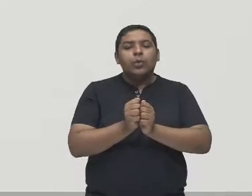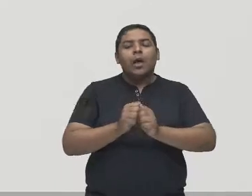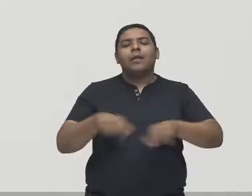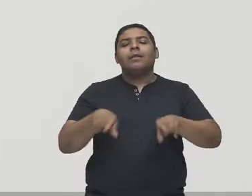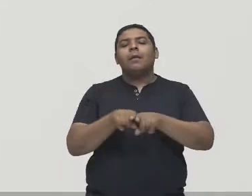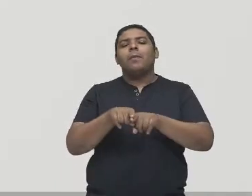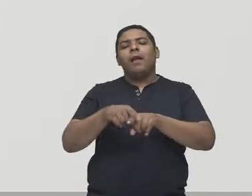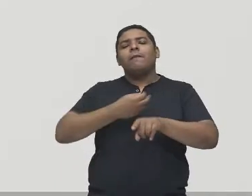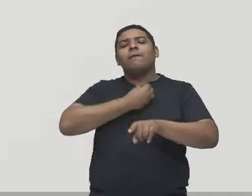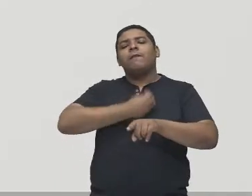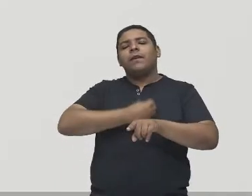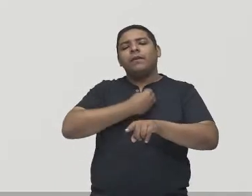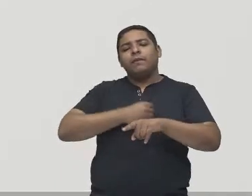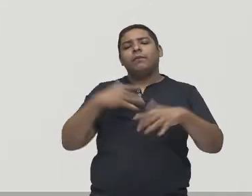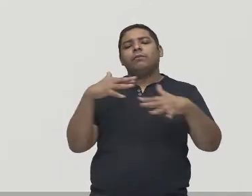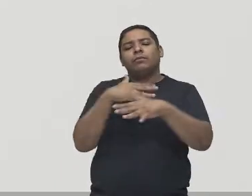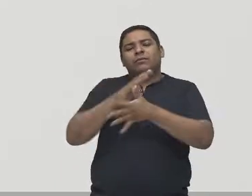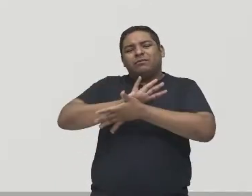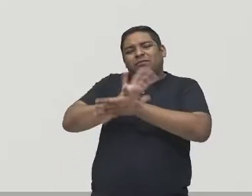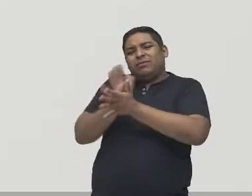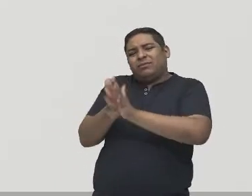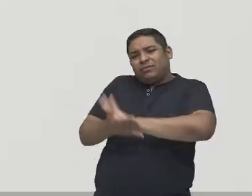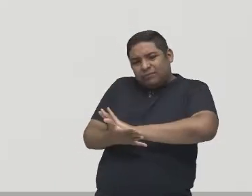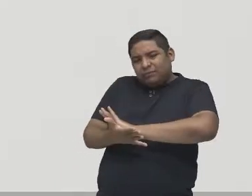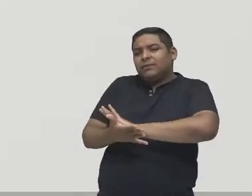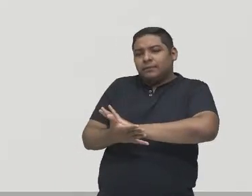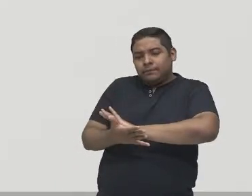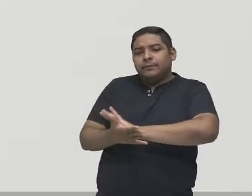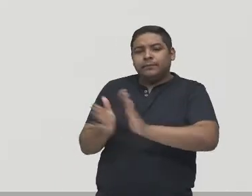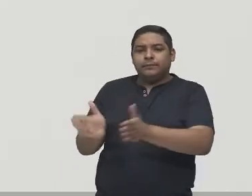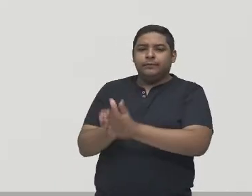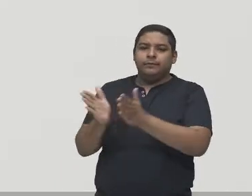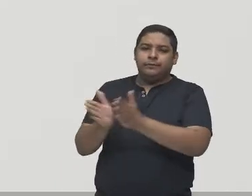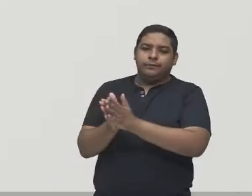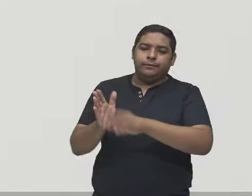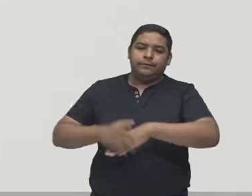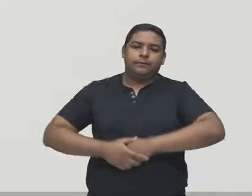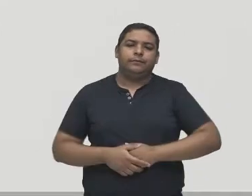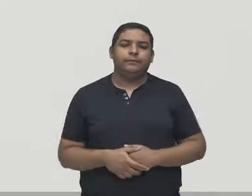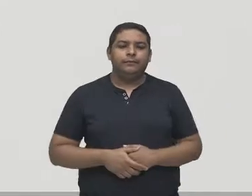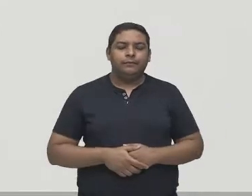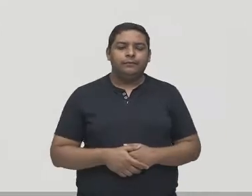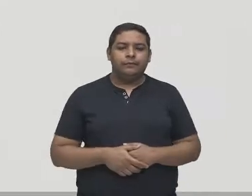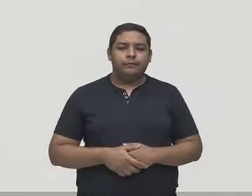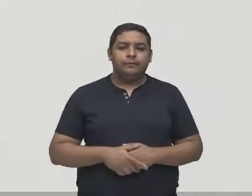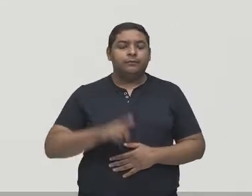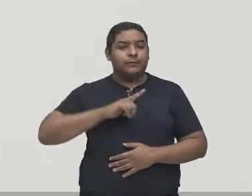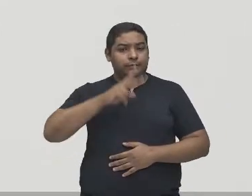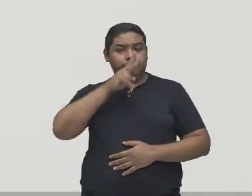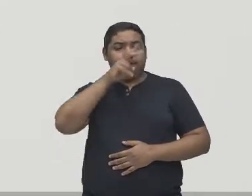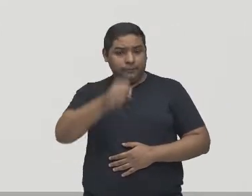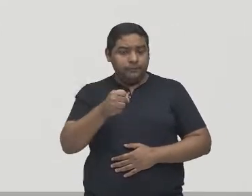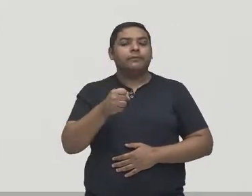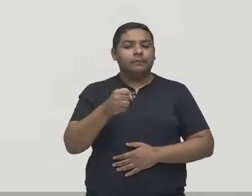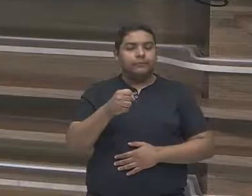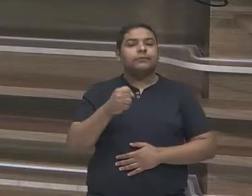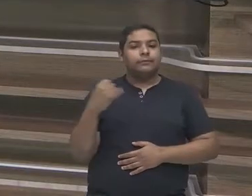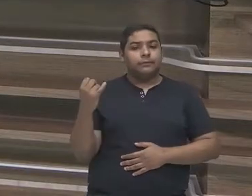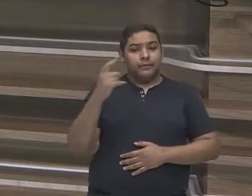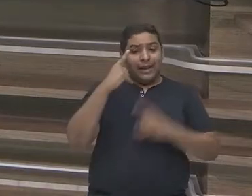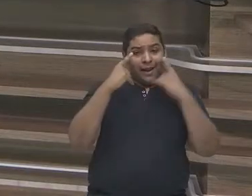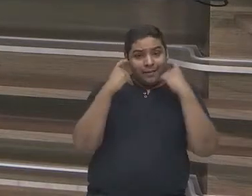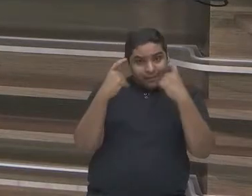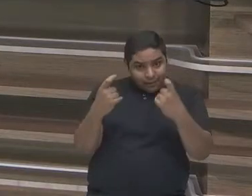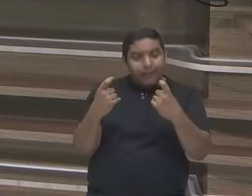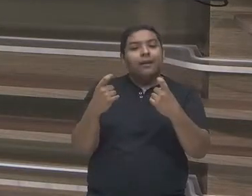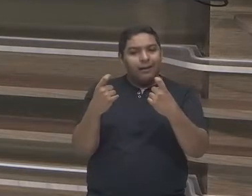urbanas que viviam na miséria. Então, o cenário aqui está pronto. A burguesia que tinha fortes interesses, nós temos